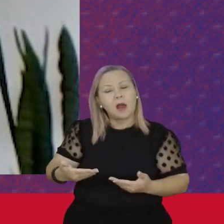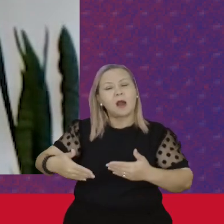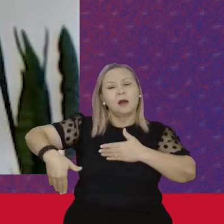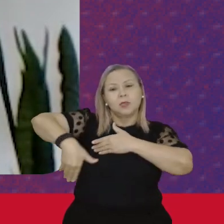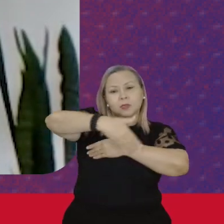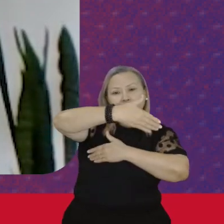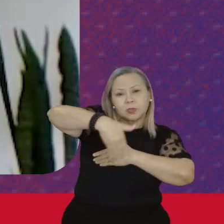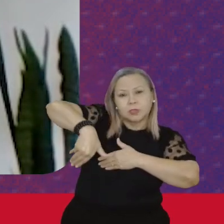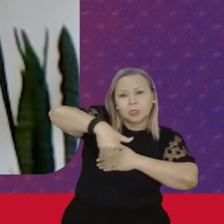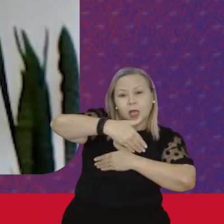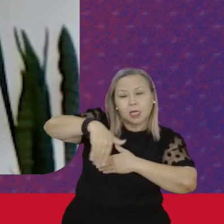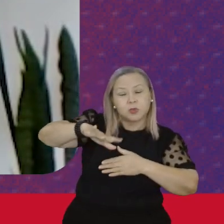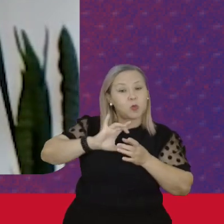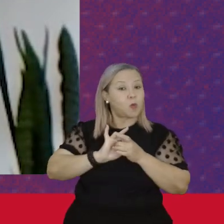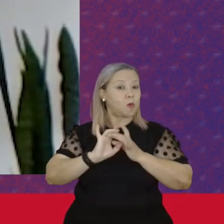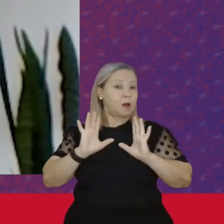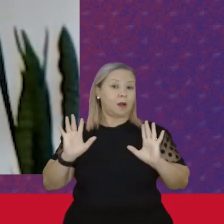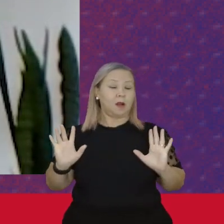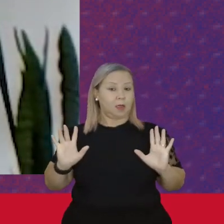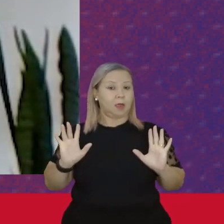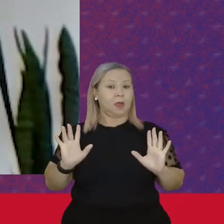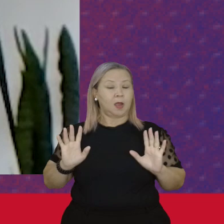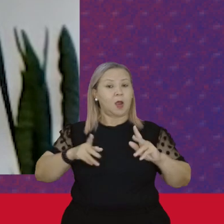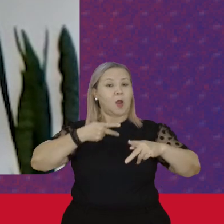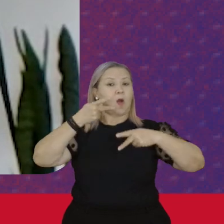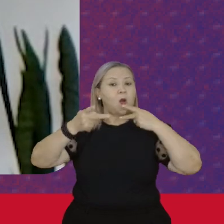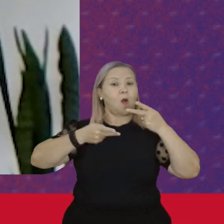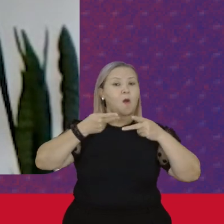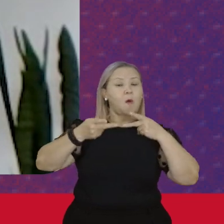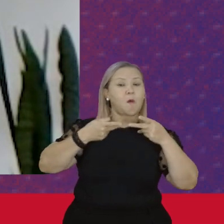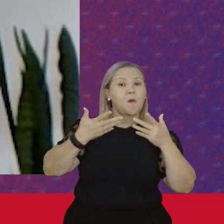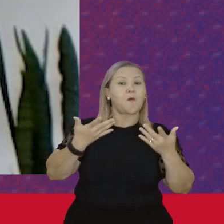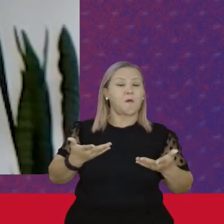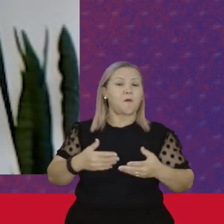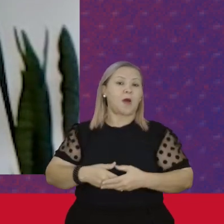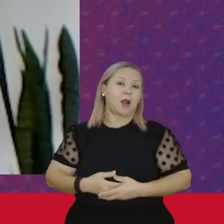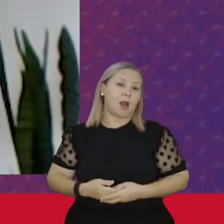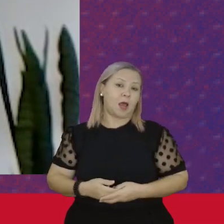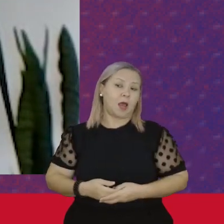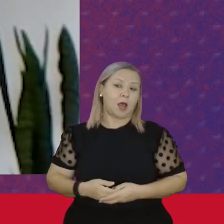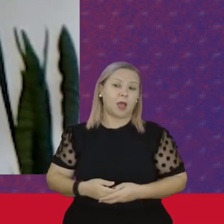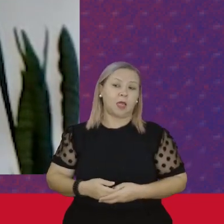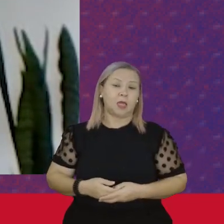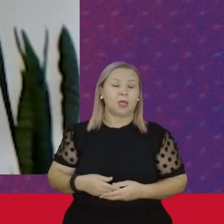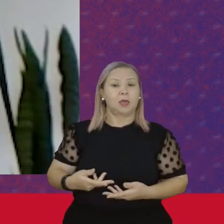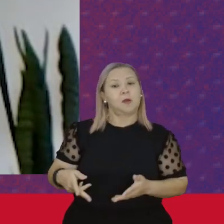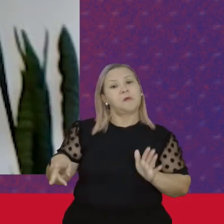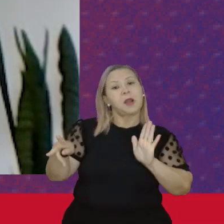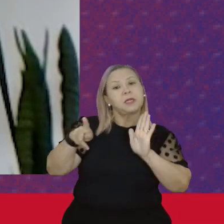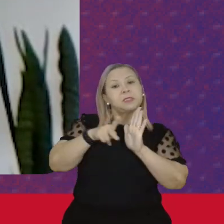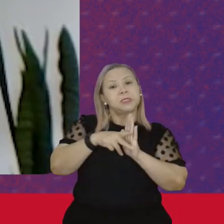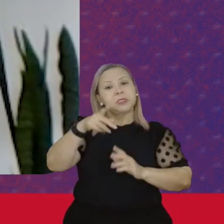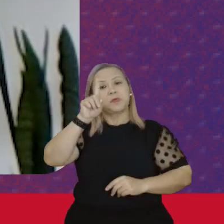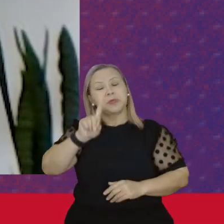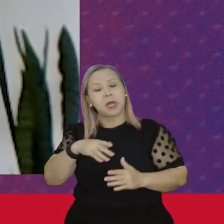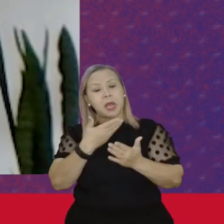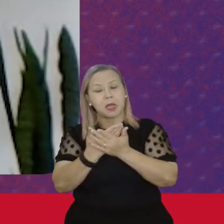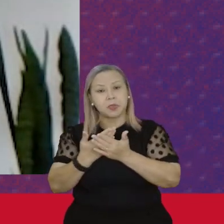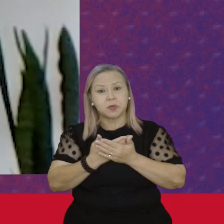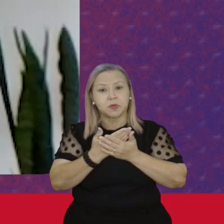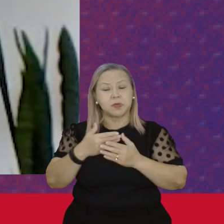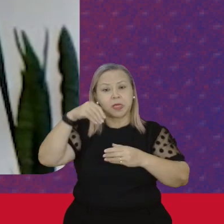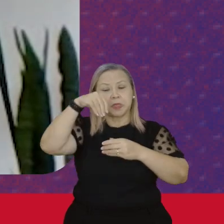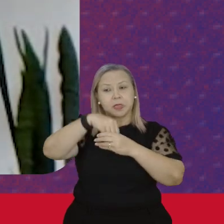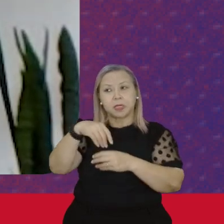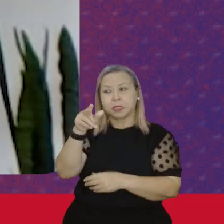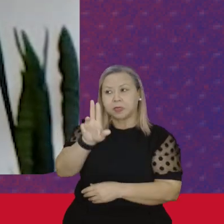ruas livremente, falar sobre, né, sobre si, sobre os seus direitos, podem estudar, podem estar nas